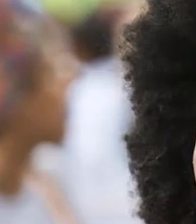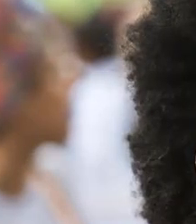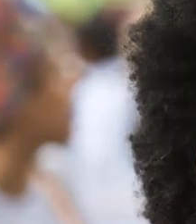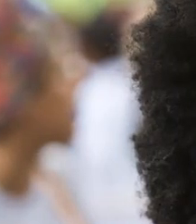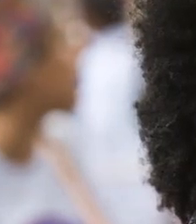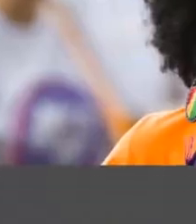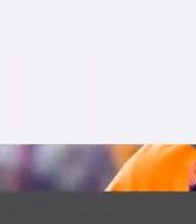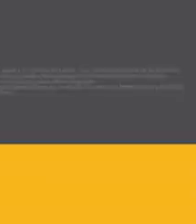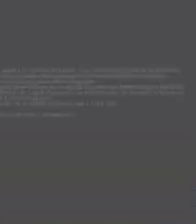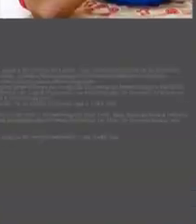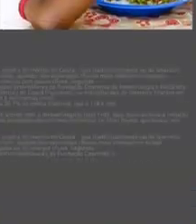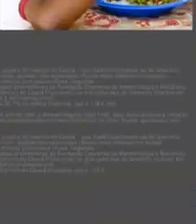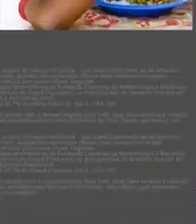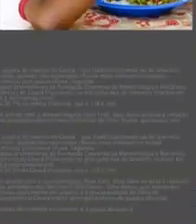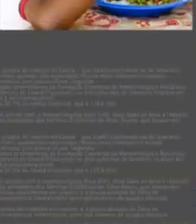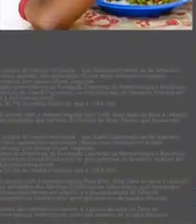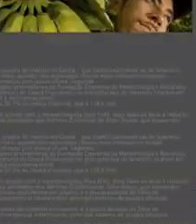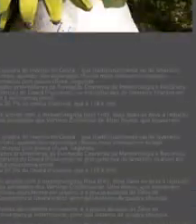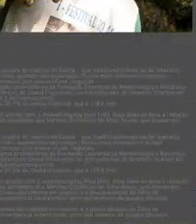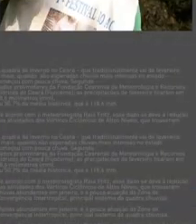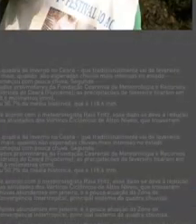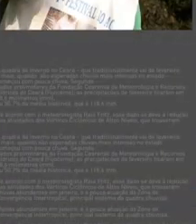Federal i